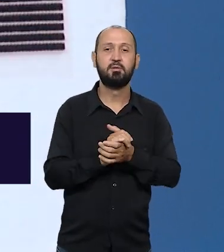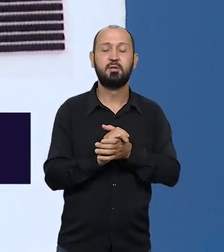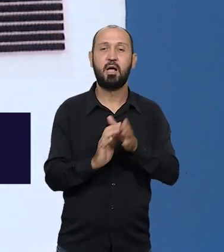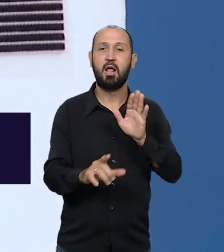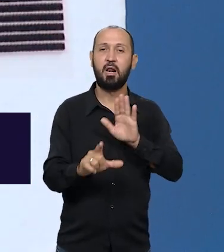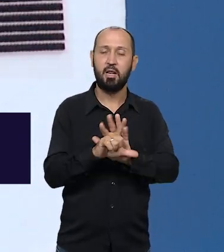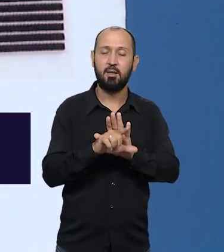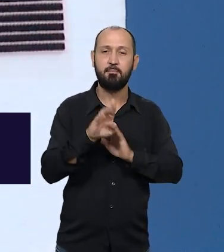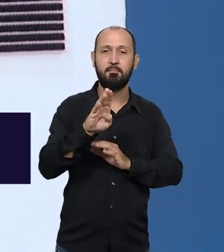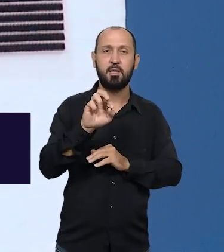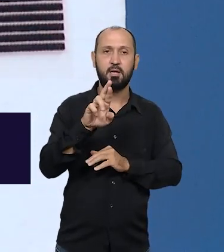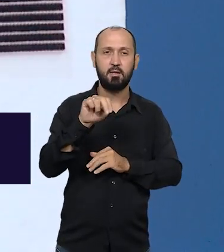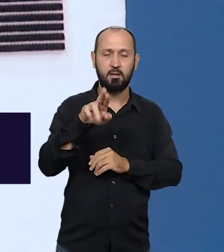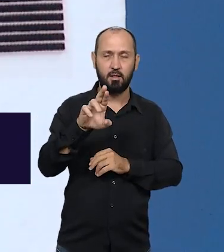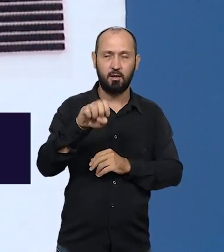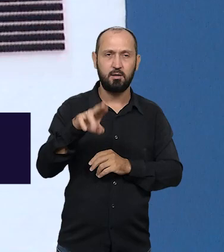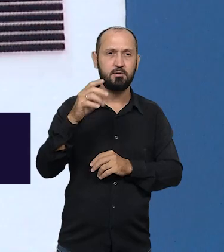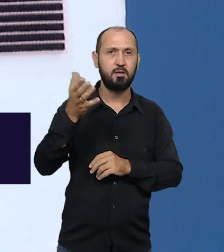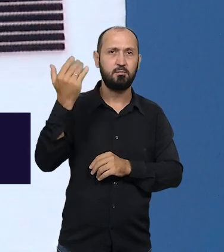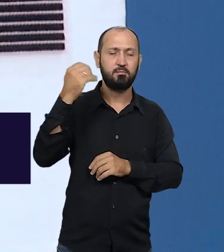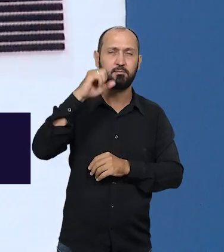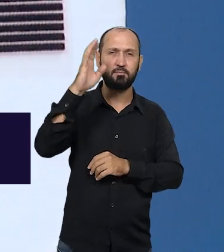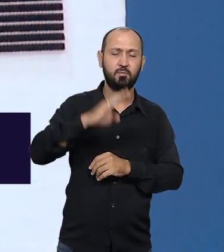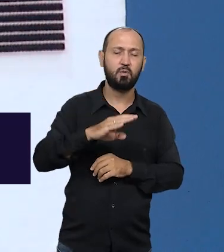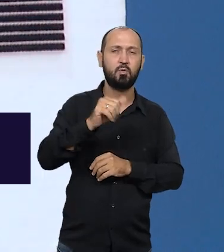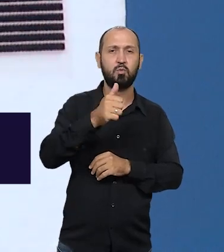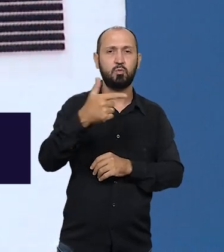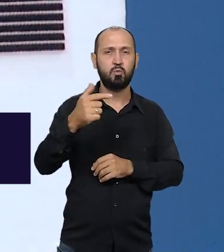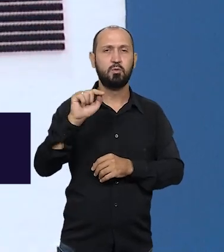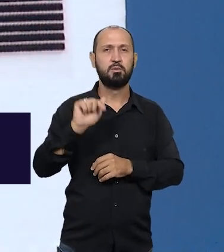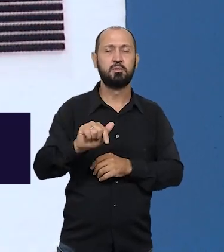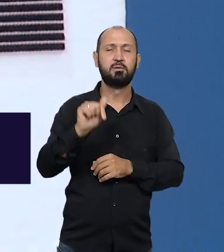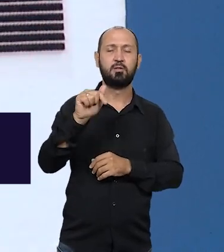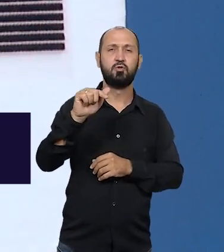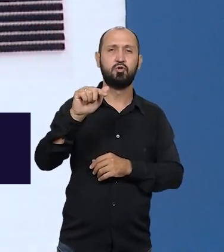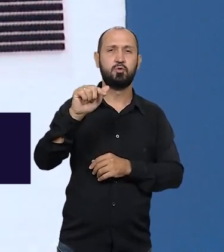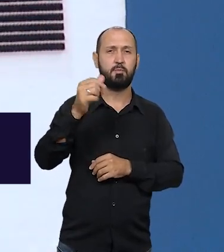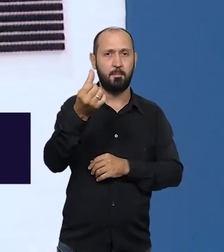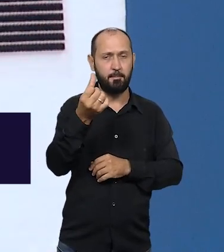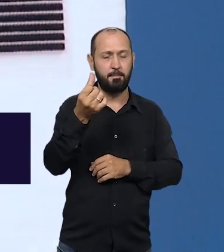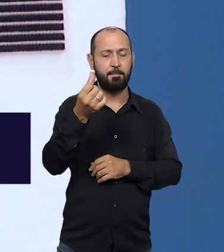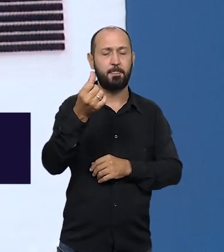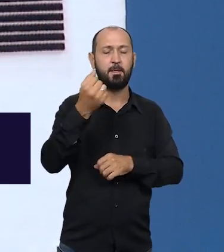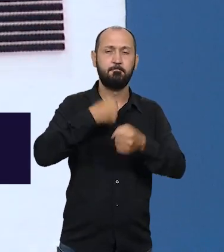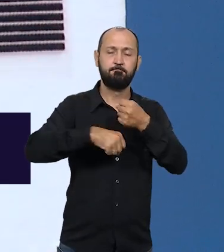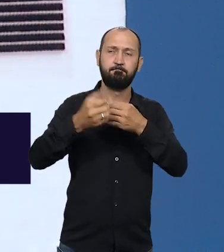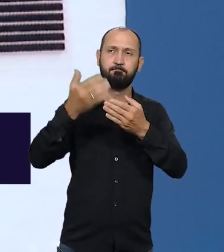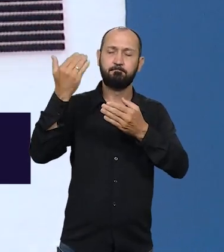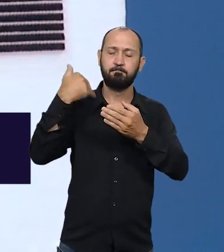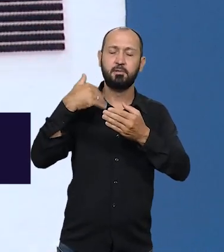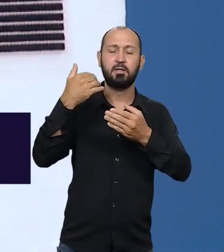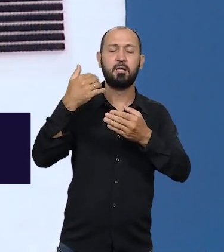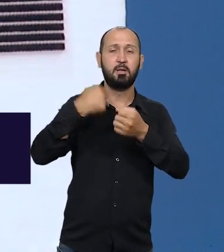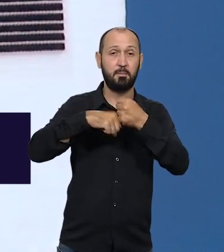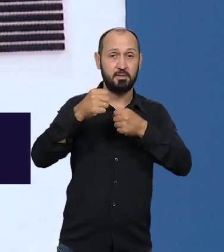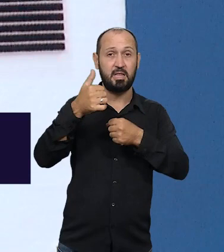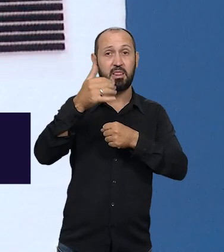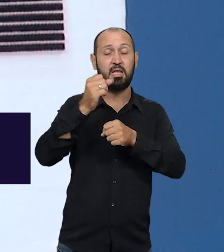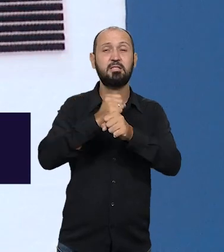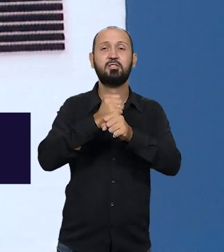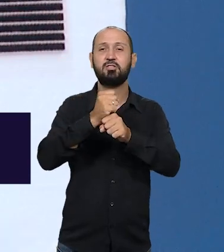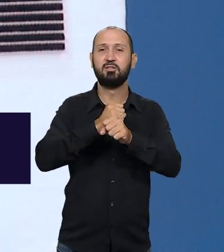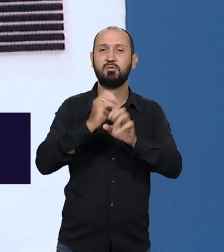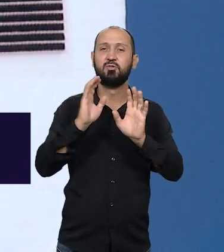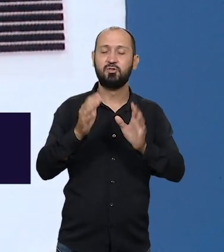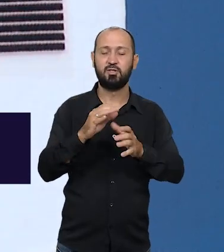lá 12764 em 2012, que completou ano passado 10 anos, trouxe para a gente uma nova realidade. Permitiu, por exemplo, que a